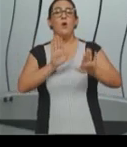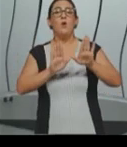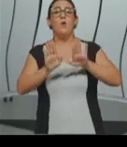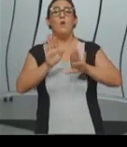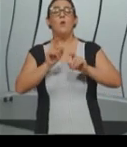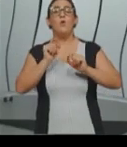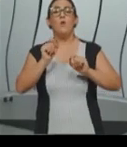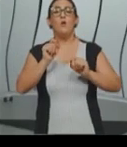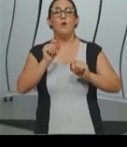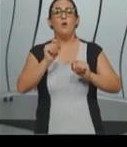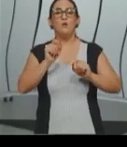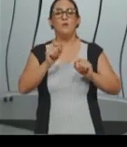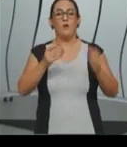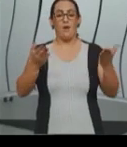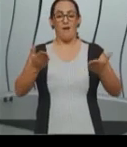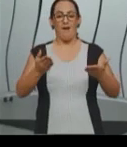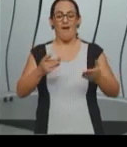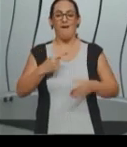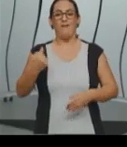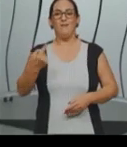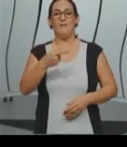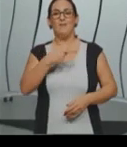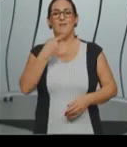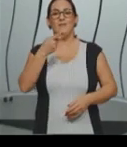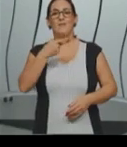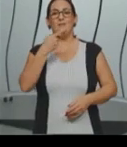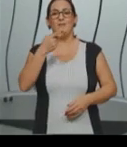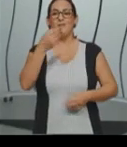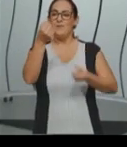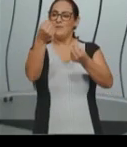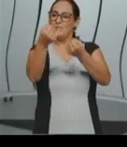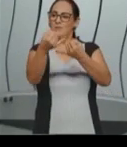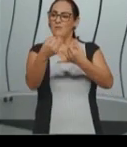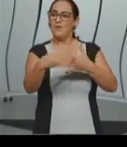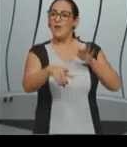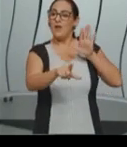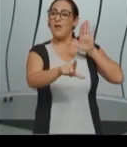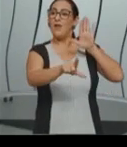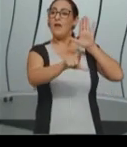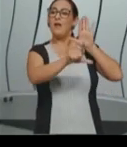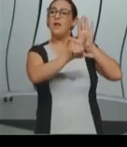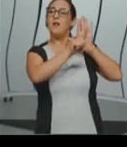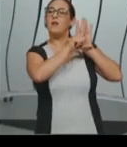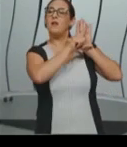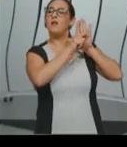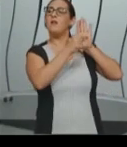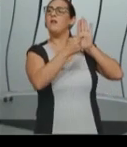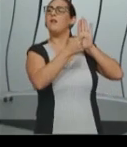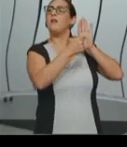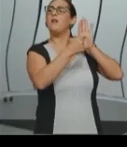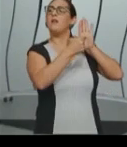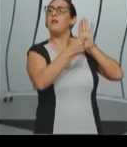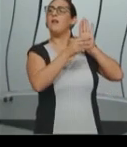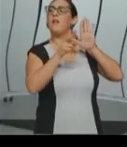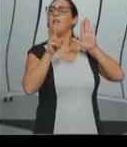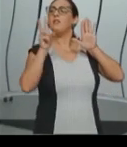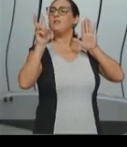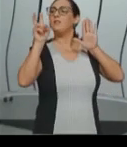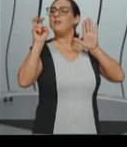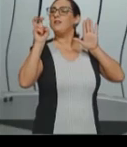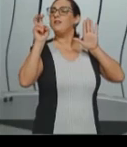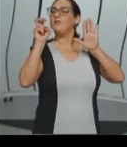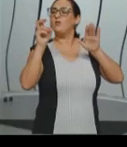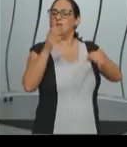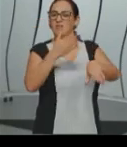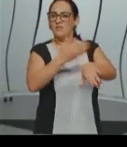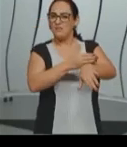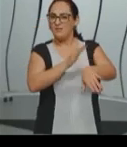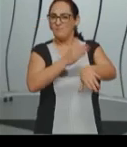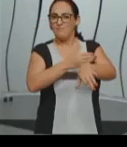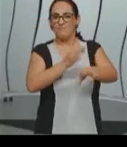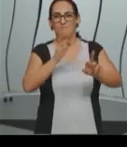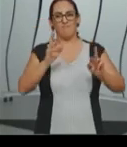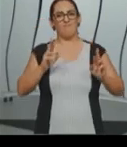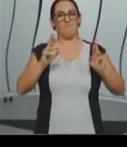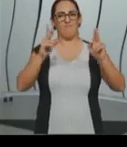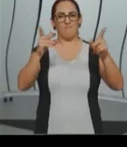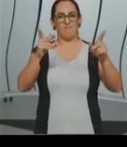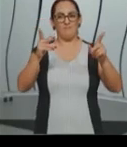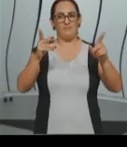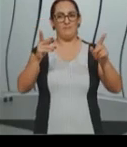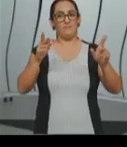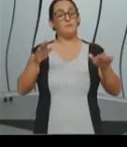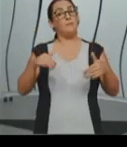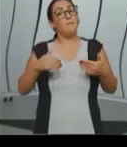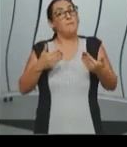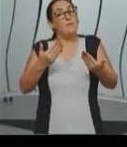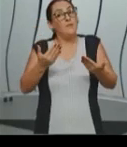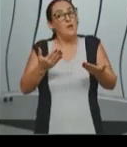da lei, né? Daquilo que está ali no plano ali, vamos dizer, mais teórico, né? Diferente da prática. Então, hoje,